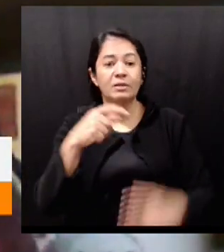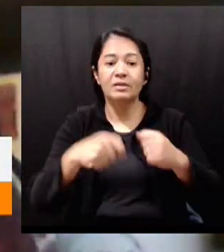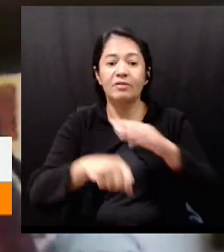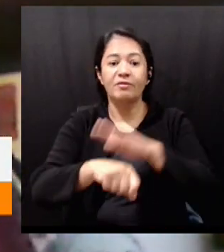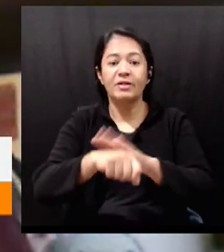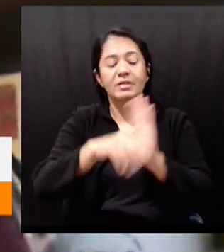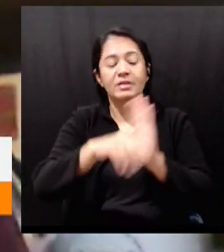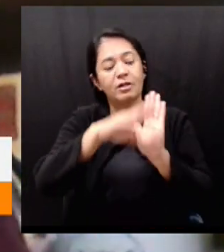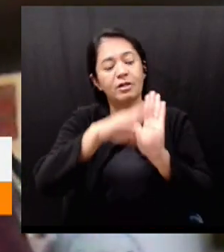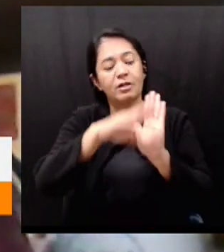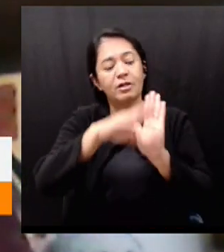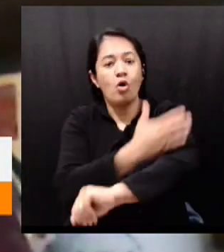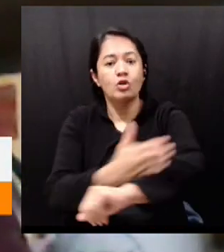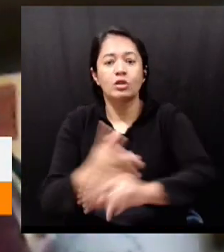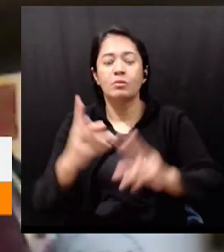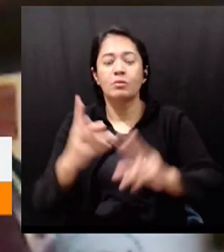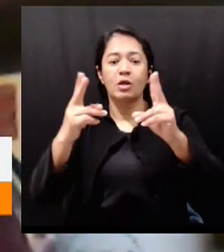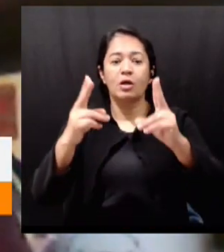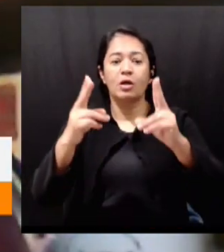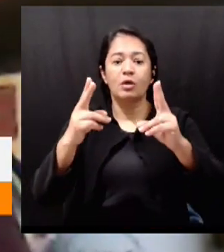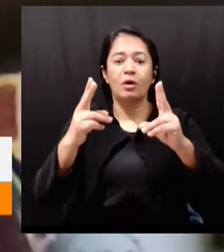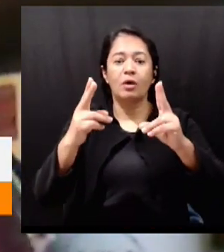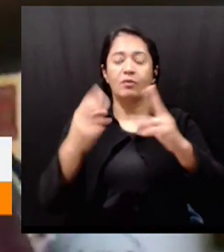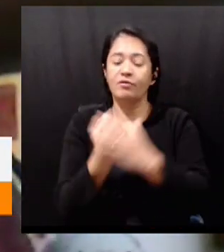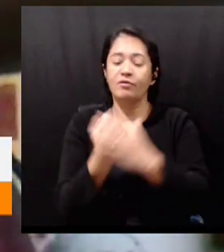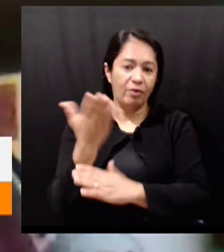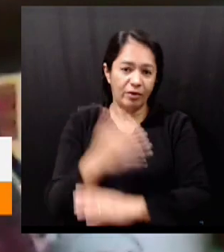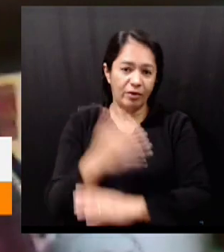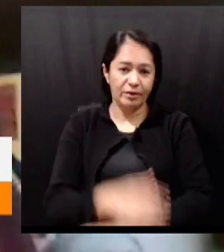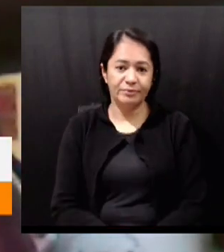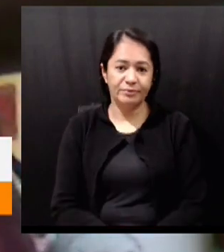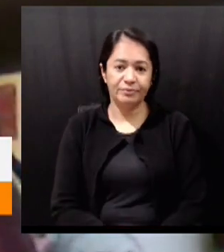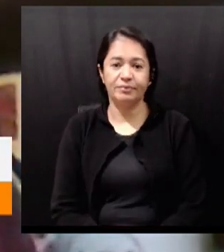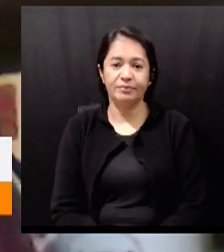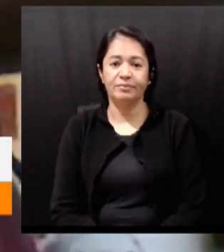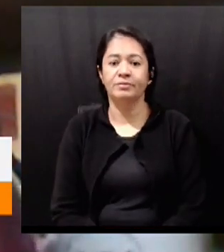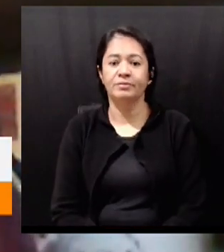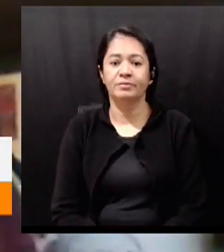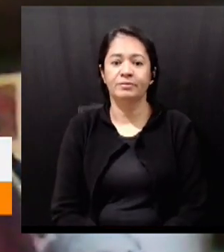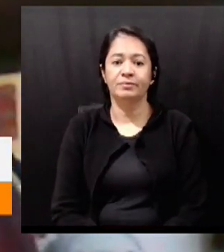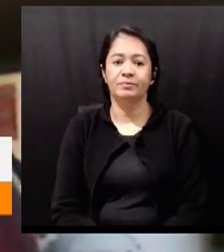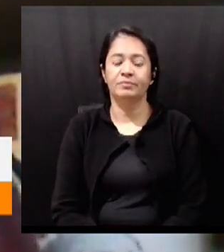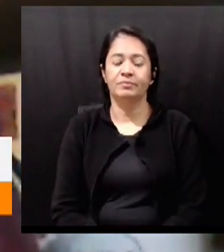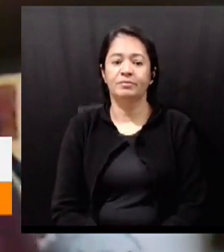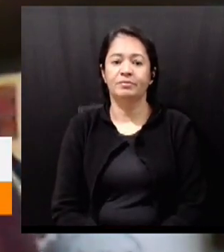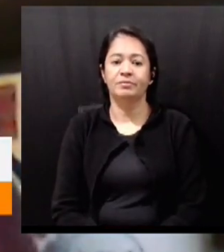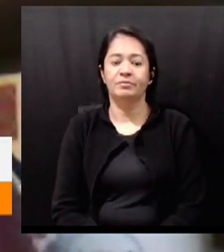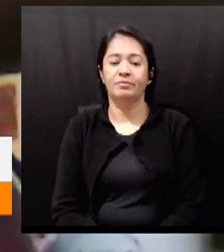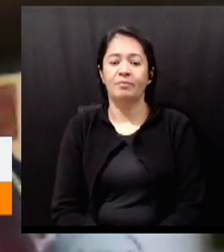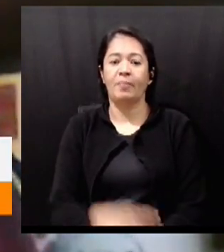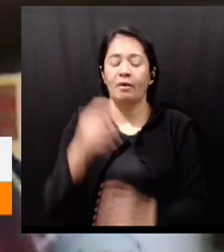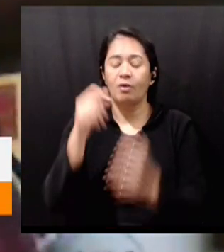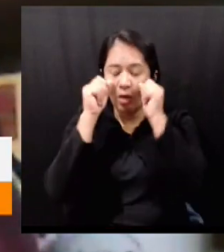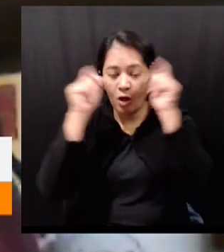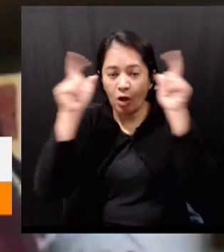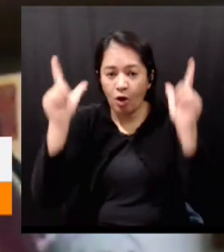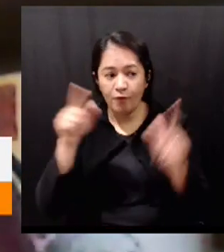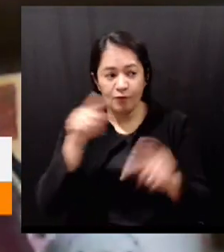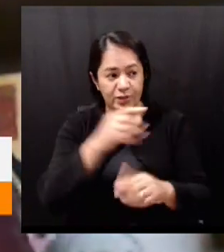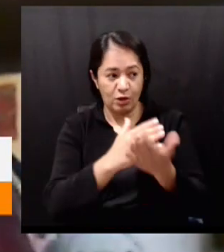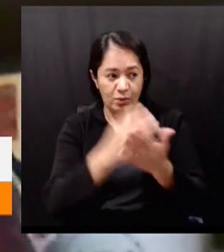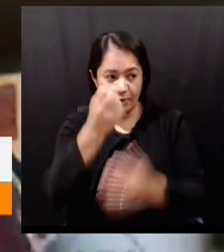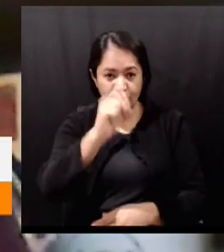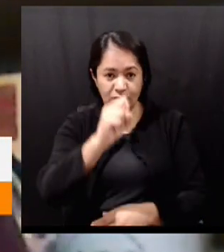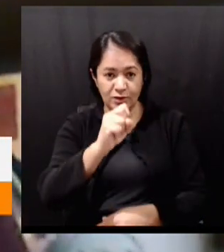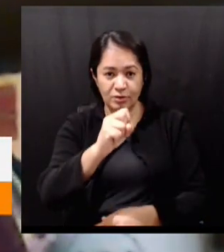se você sai para fora, né? Então, você levanta, você vai entrar às 8, Você faz das